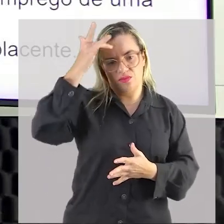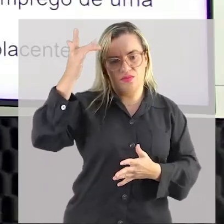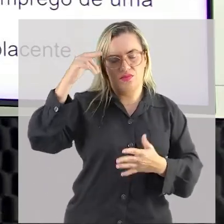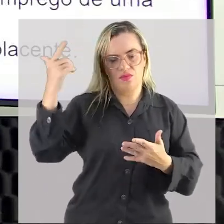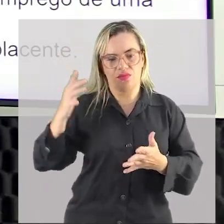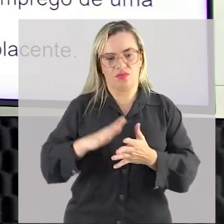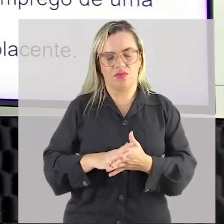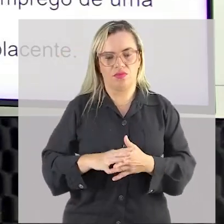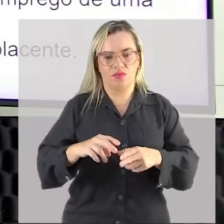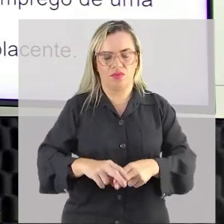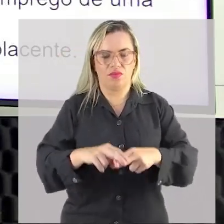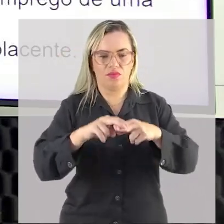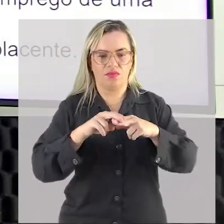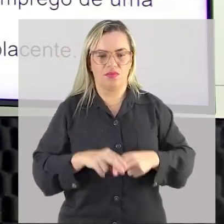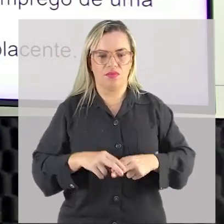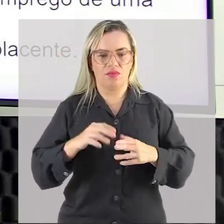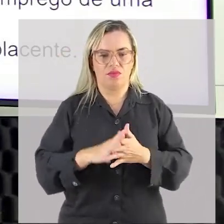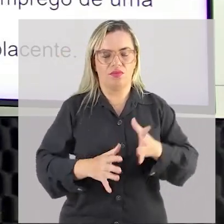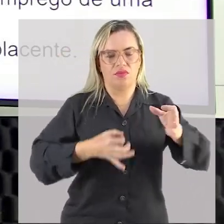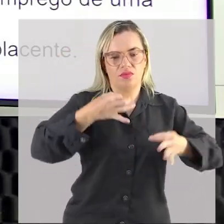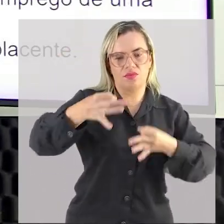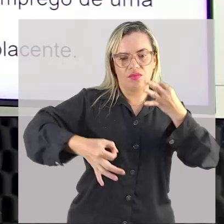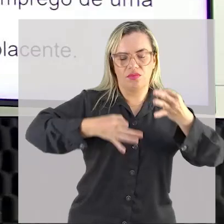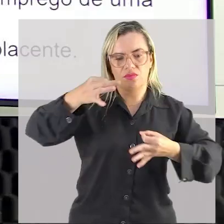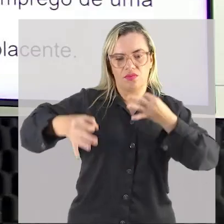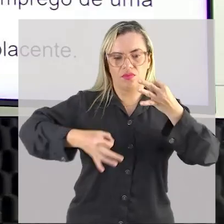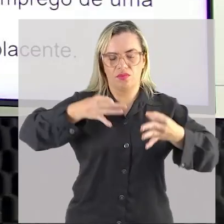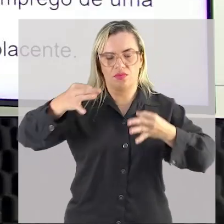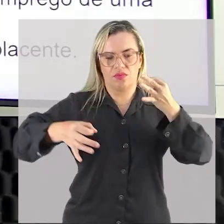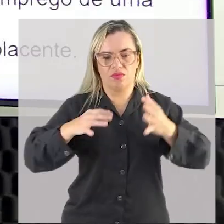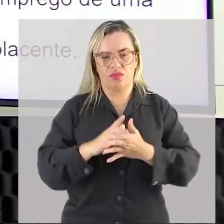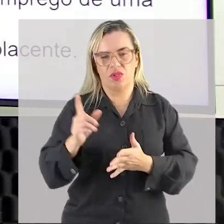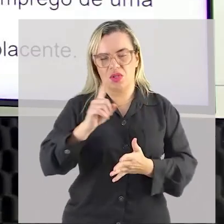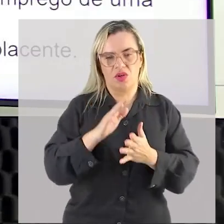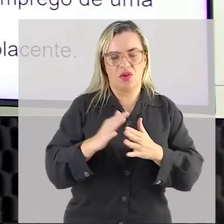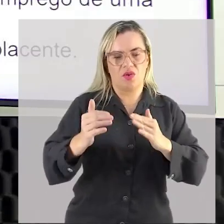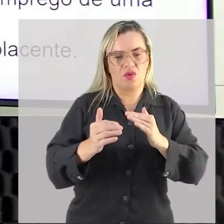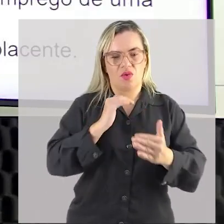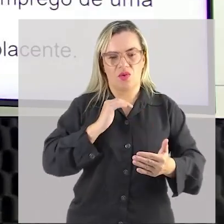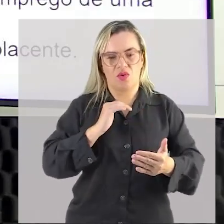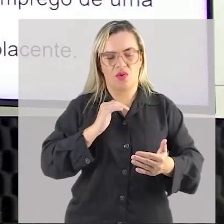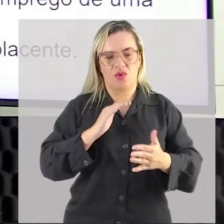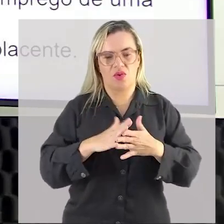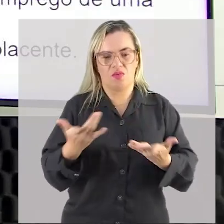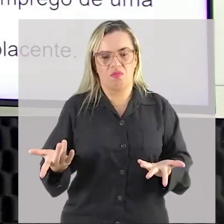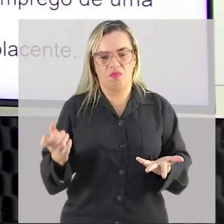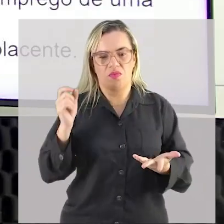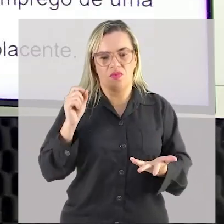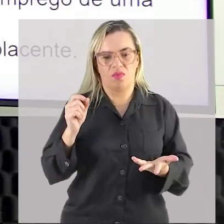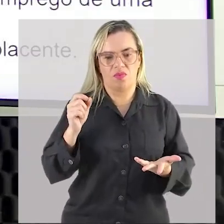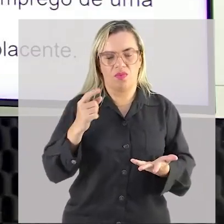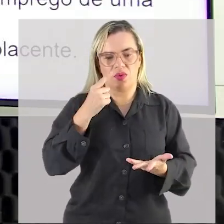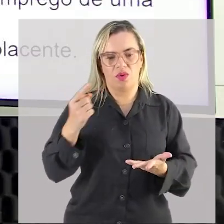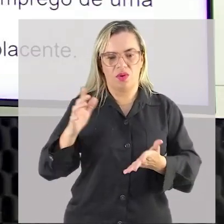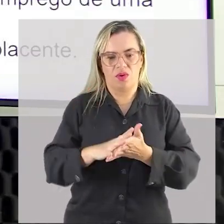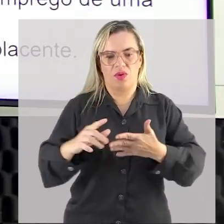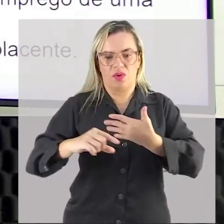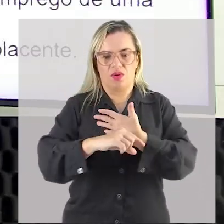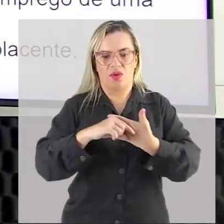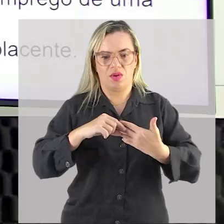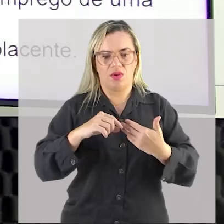portanto apesar de parecer crítico apesar de não concordar o autor